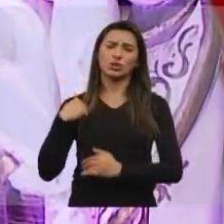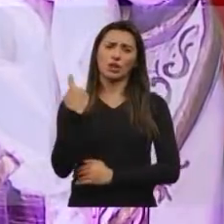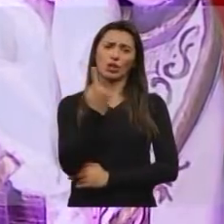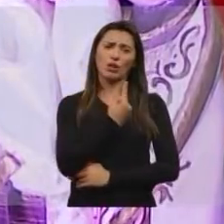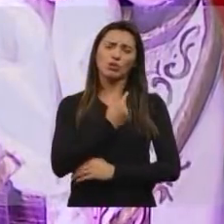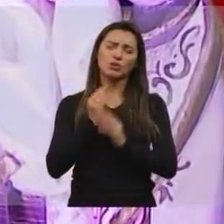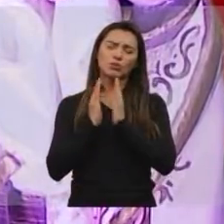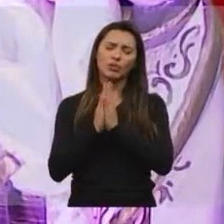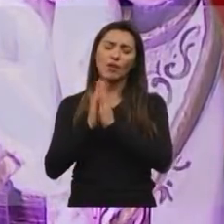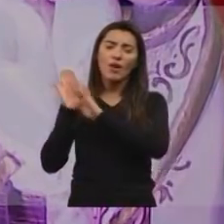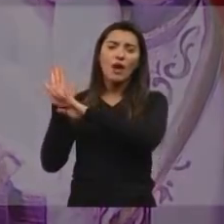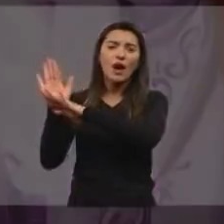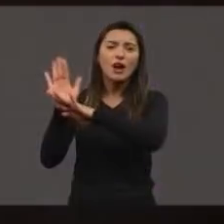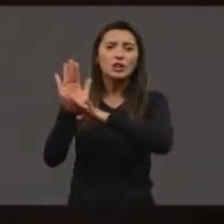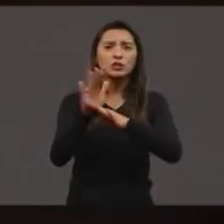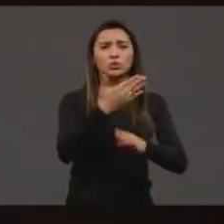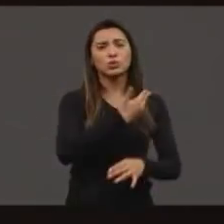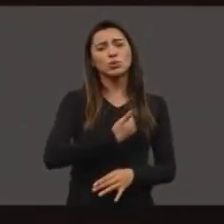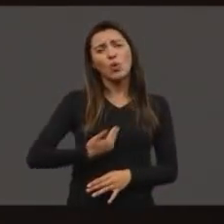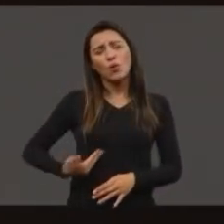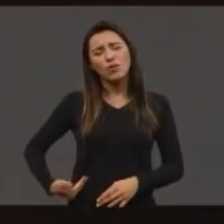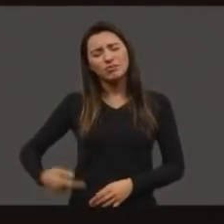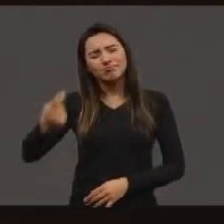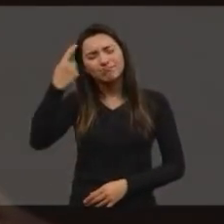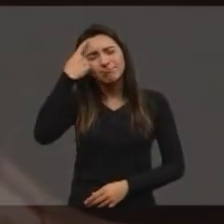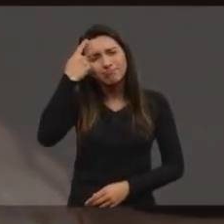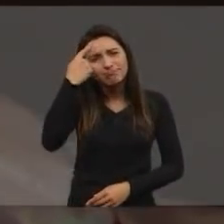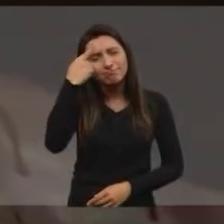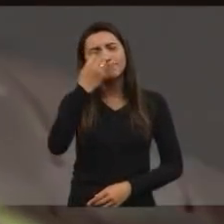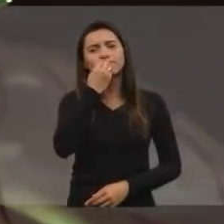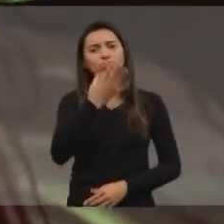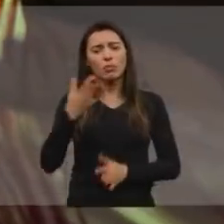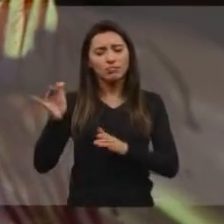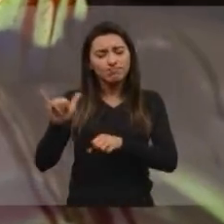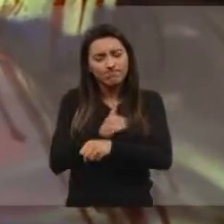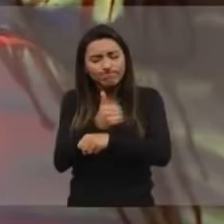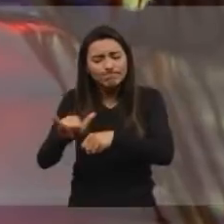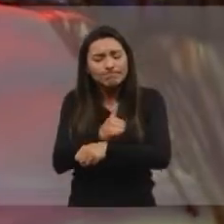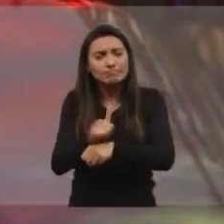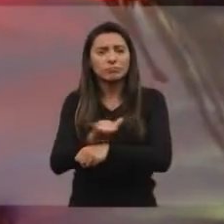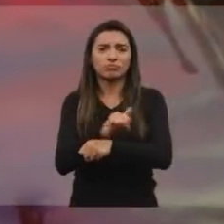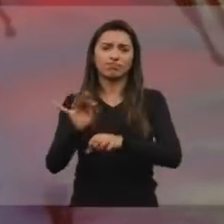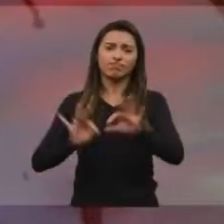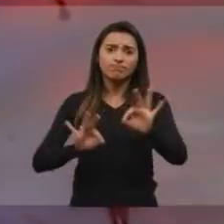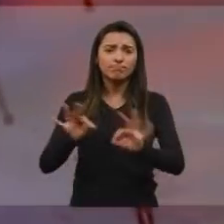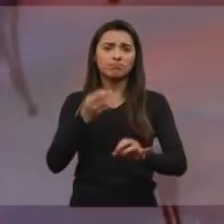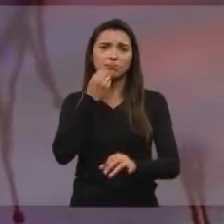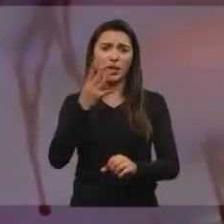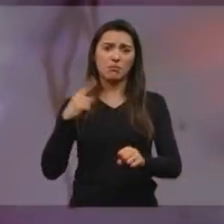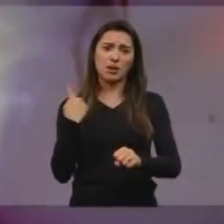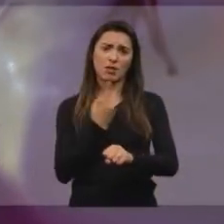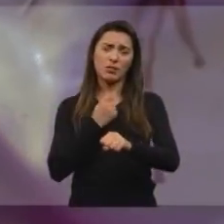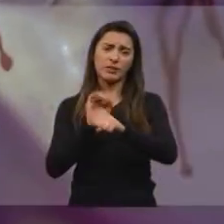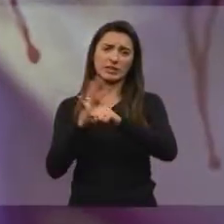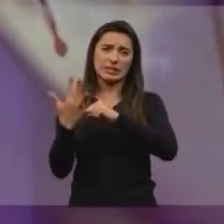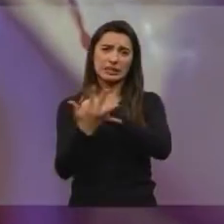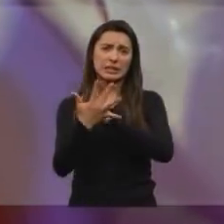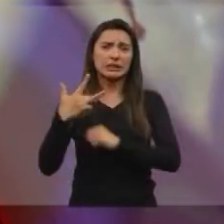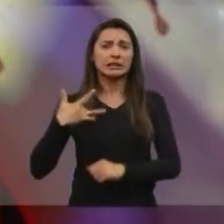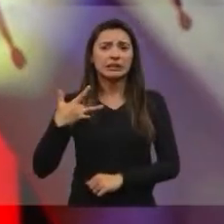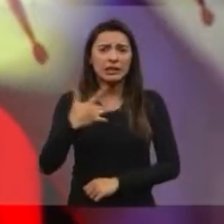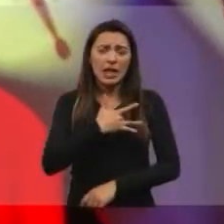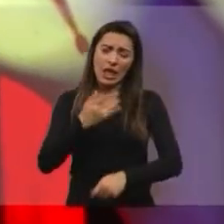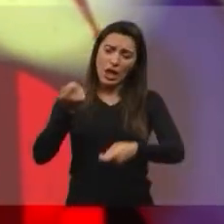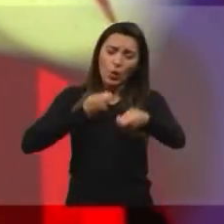autoridades a nos conduzir uma saída desta pandemia na saúde